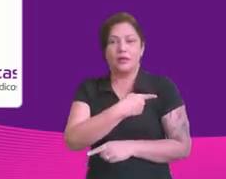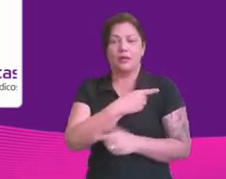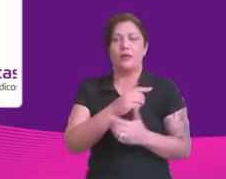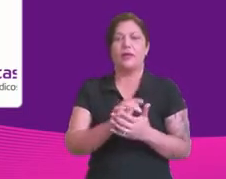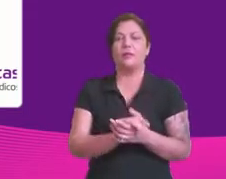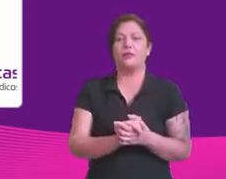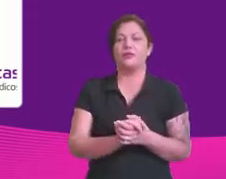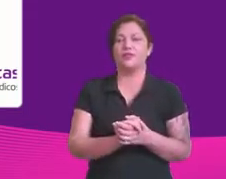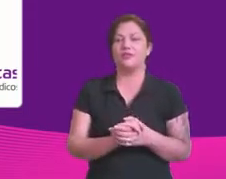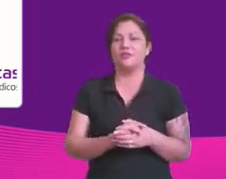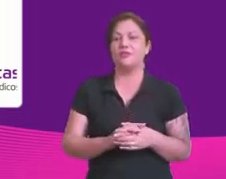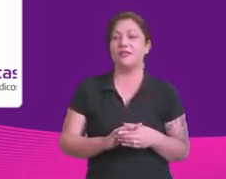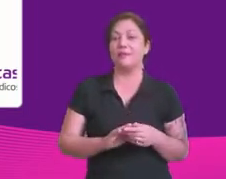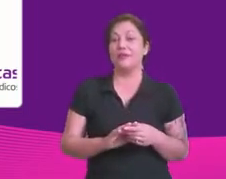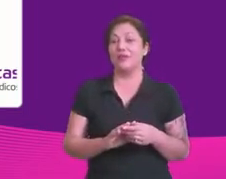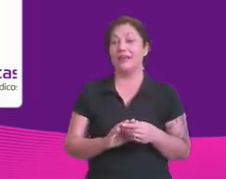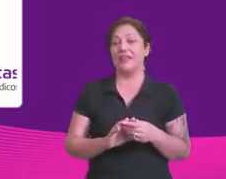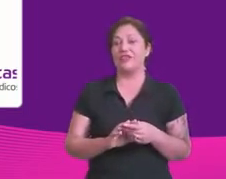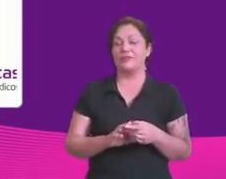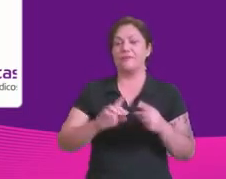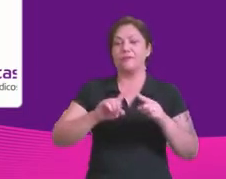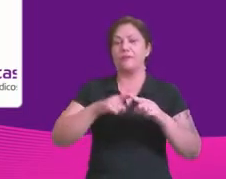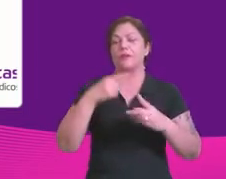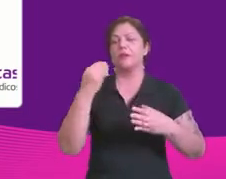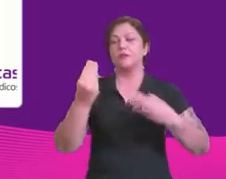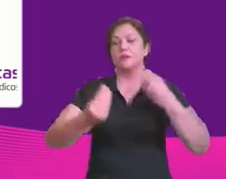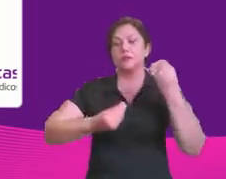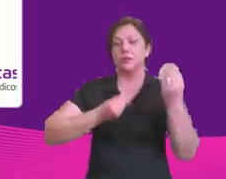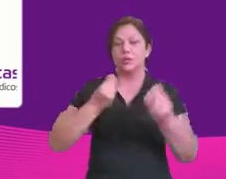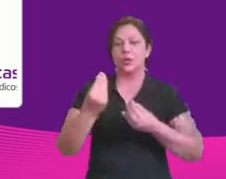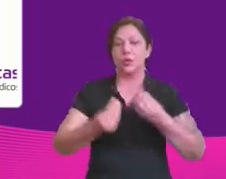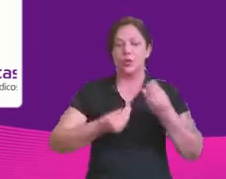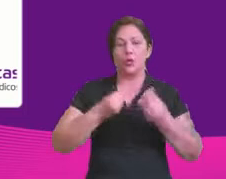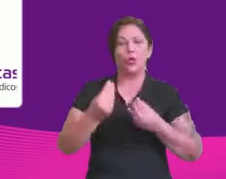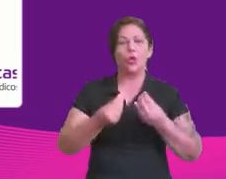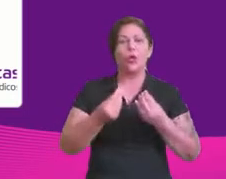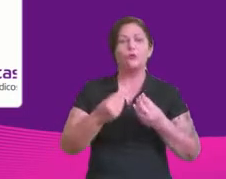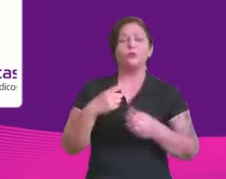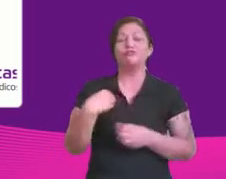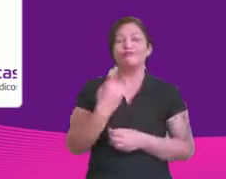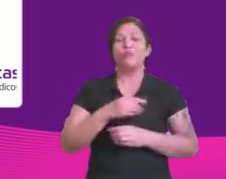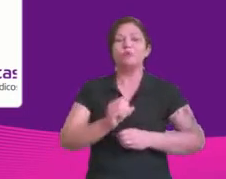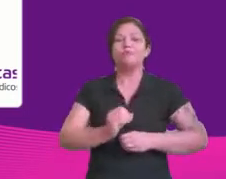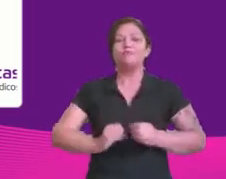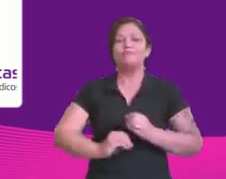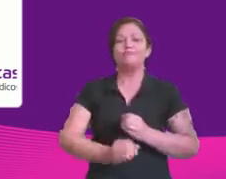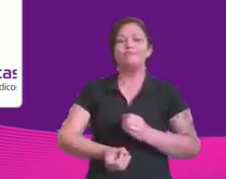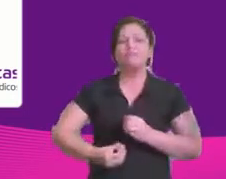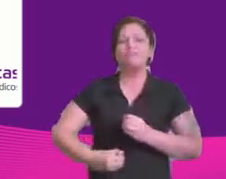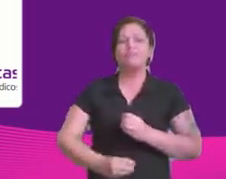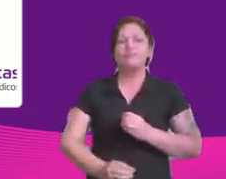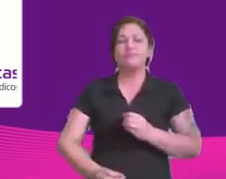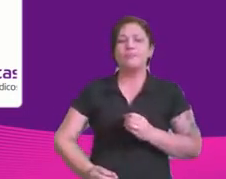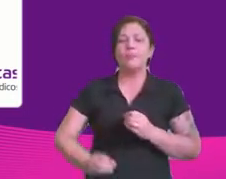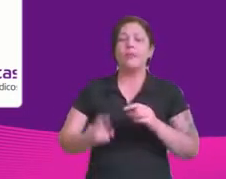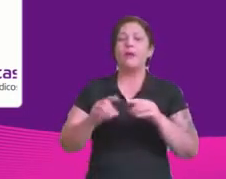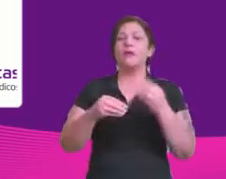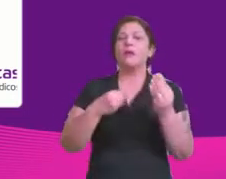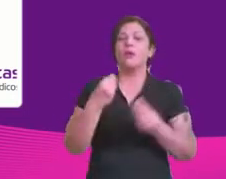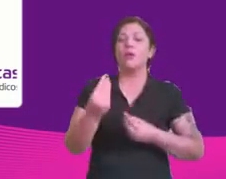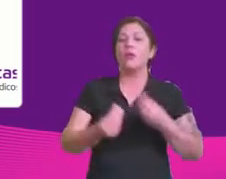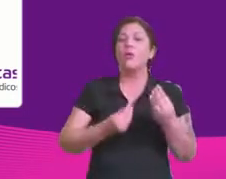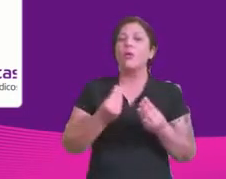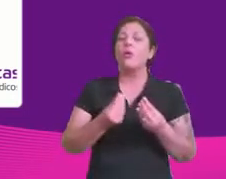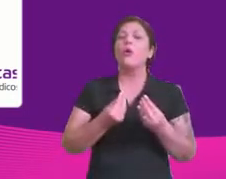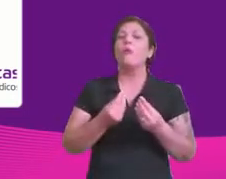complicações importantes como obstrução intestinal, e diante desse resultado molecular,